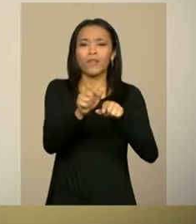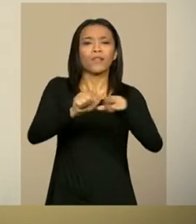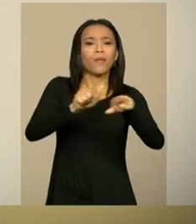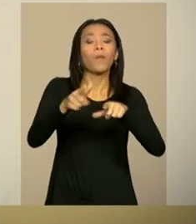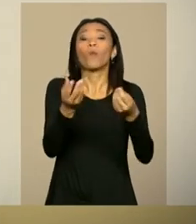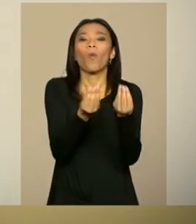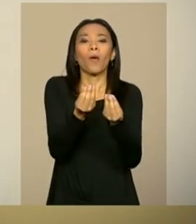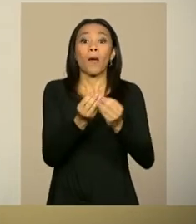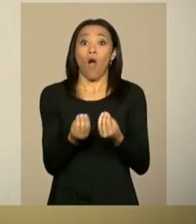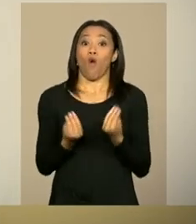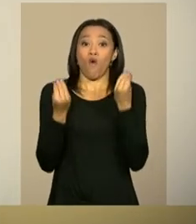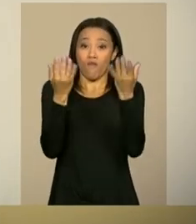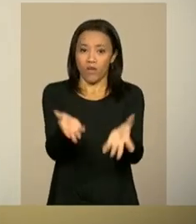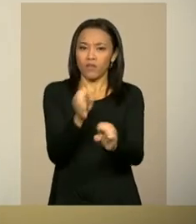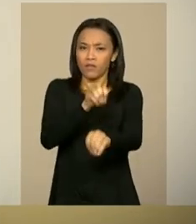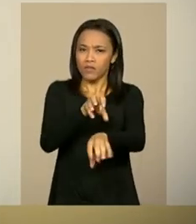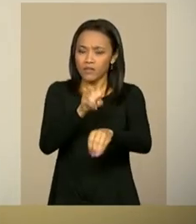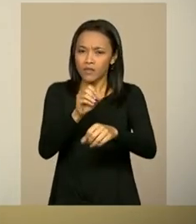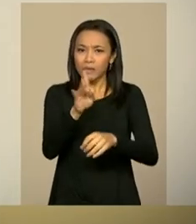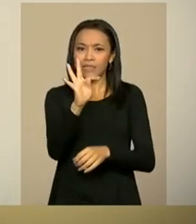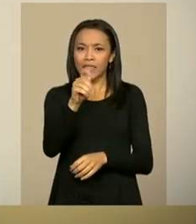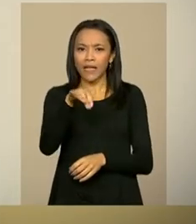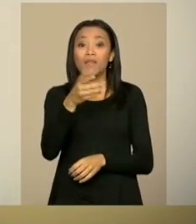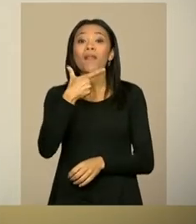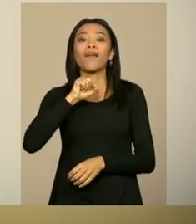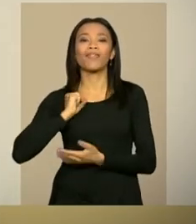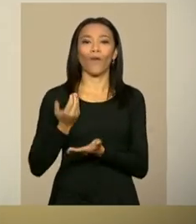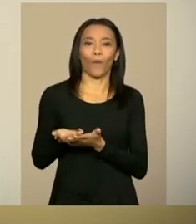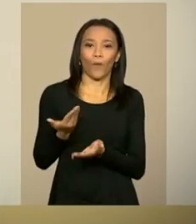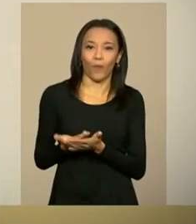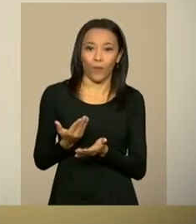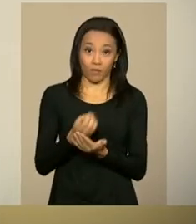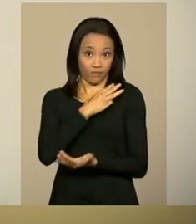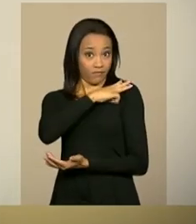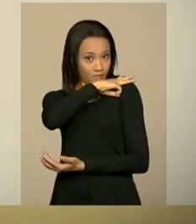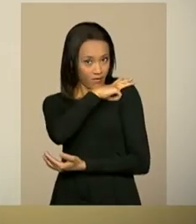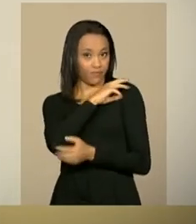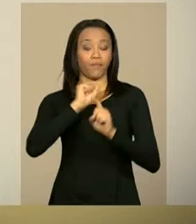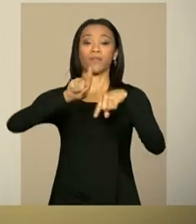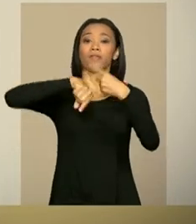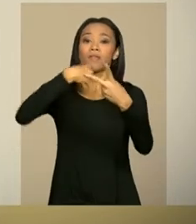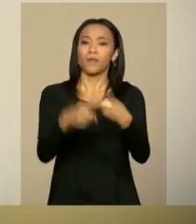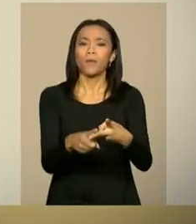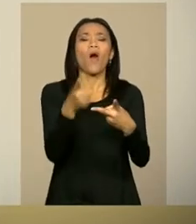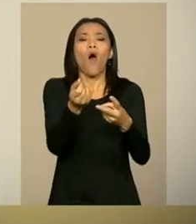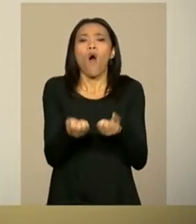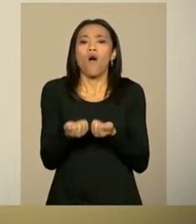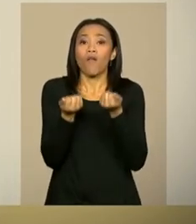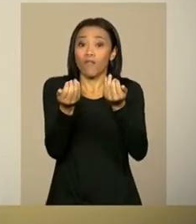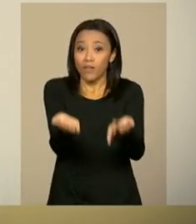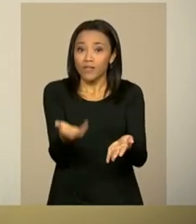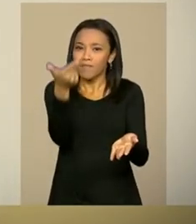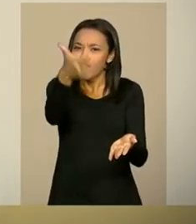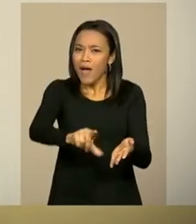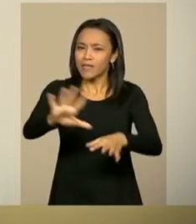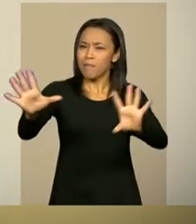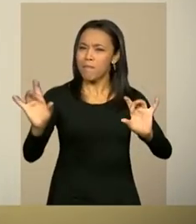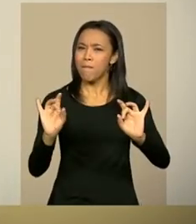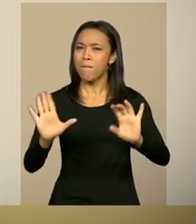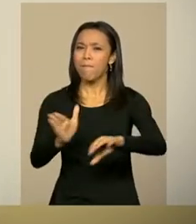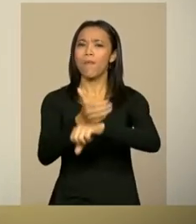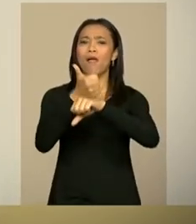oferecendo ensino técnico para quem está cursando o ensino médio segundo oferecendo mais e melhores